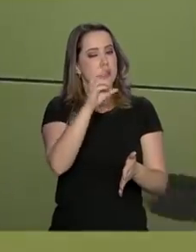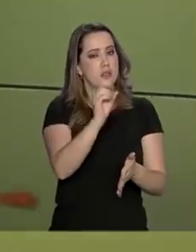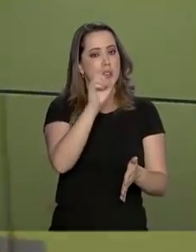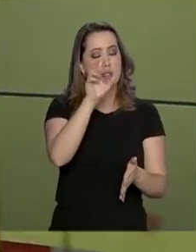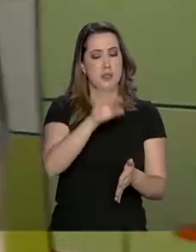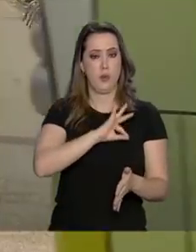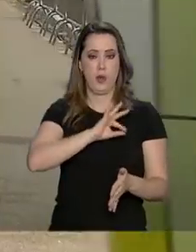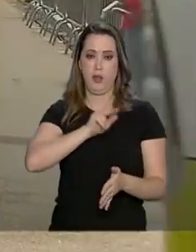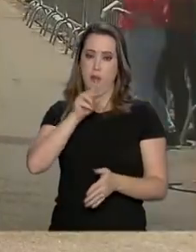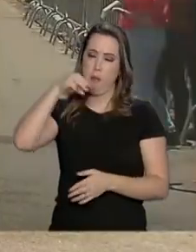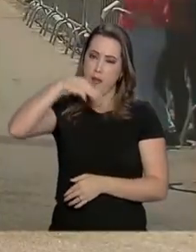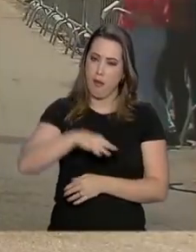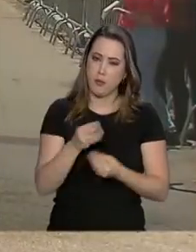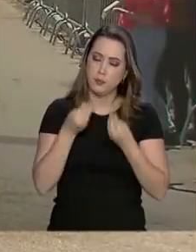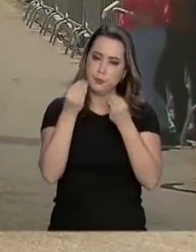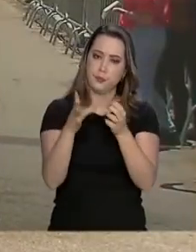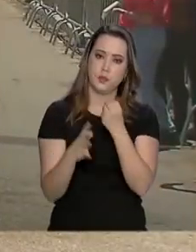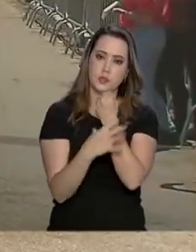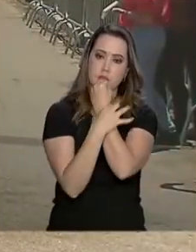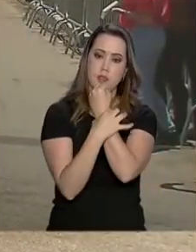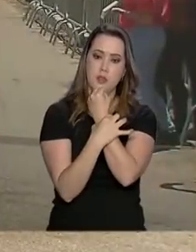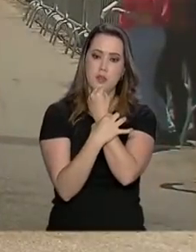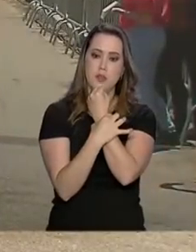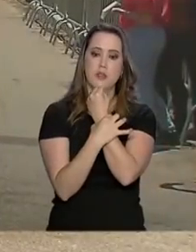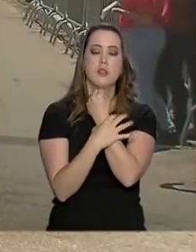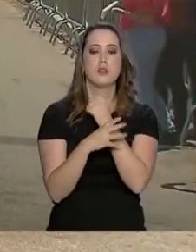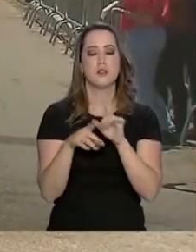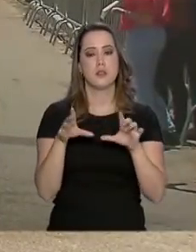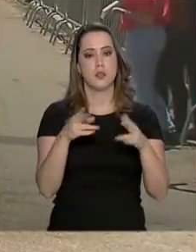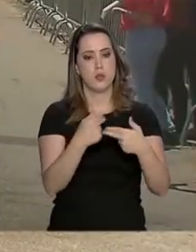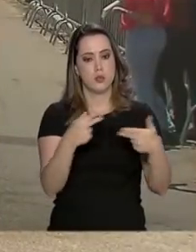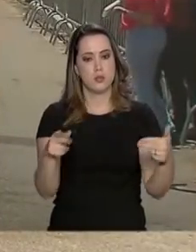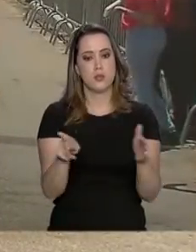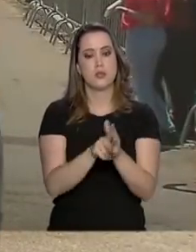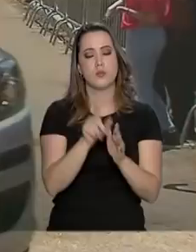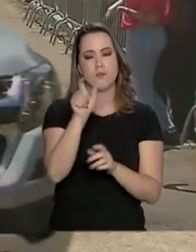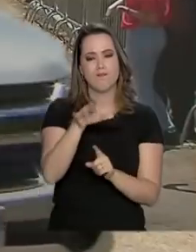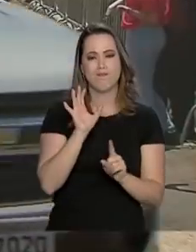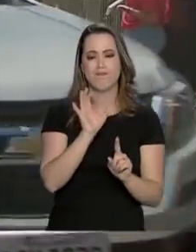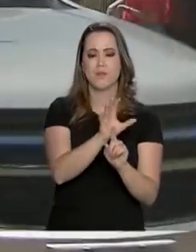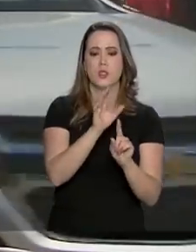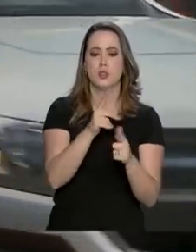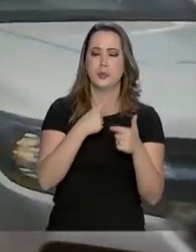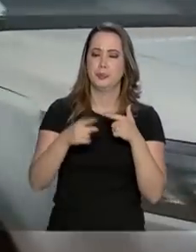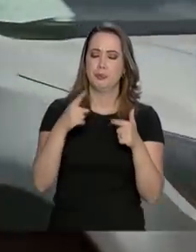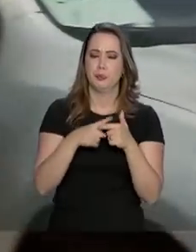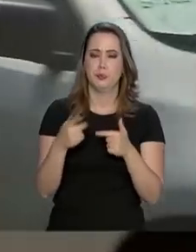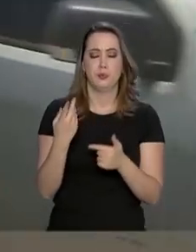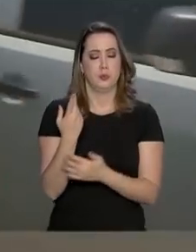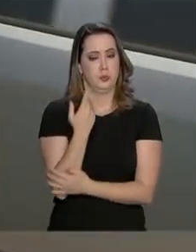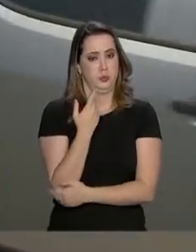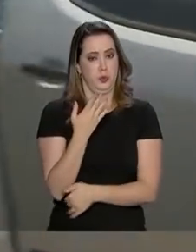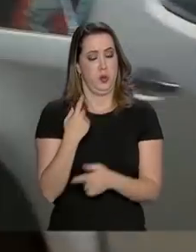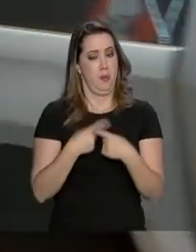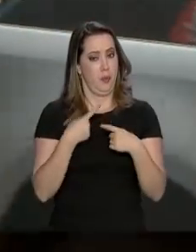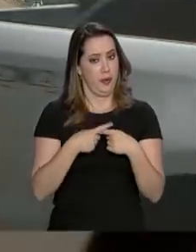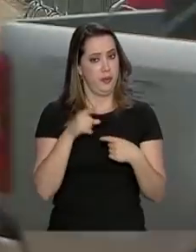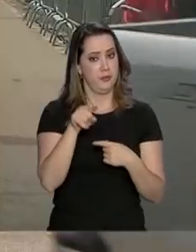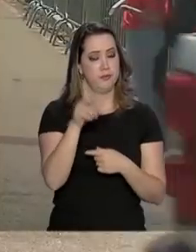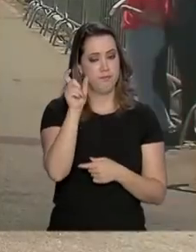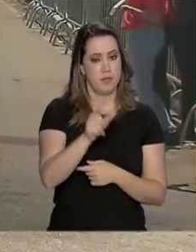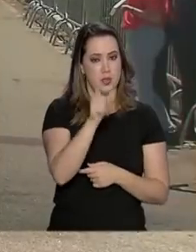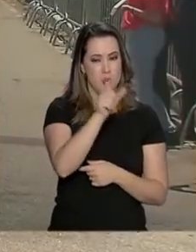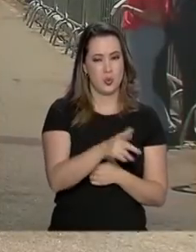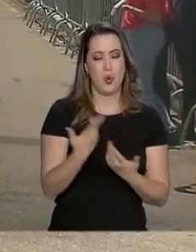550 PMs dedicados a garantir a segurança patrimonial dos que foram afetados por essa tragédia. Isso porque tem gente